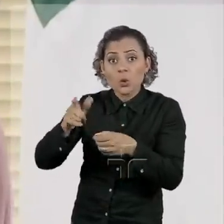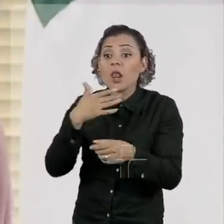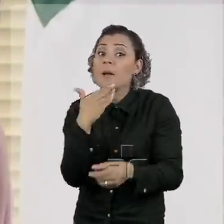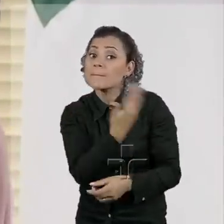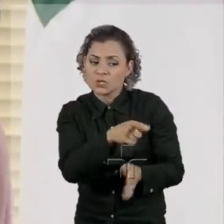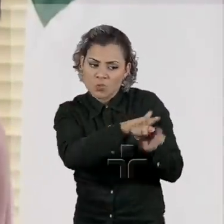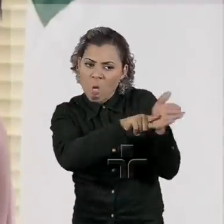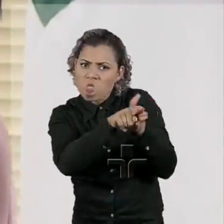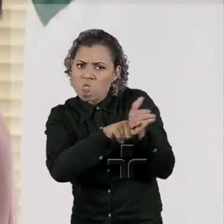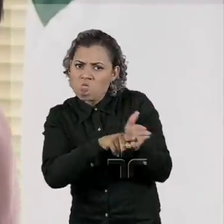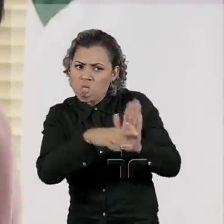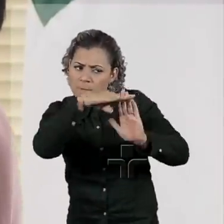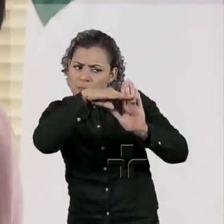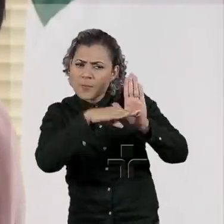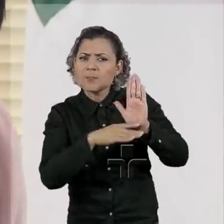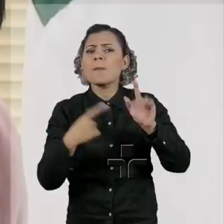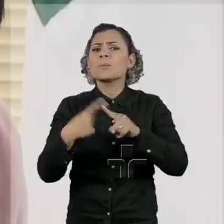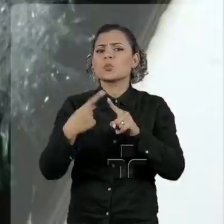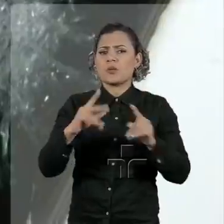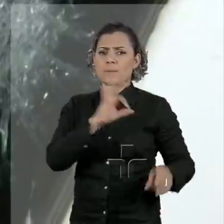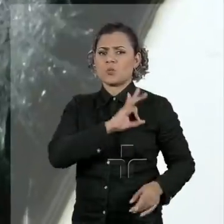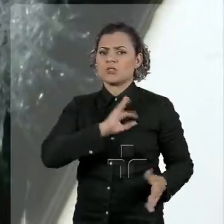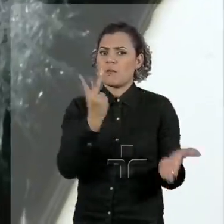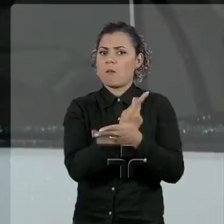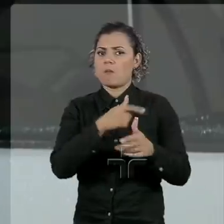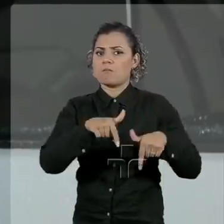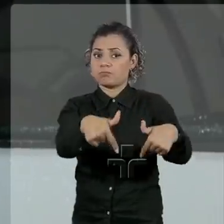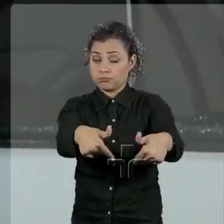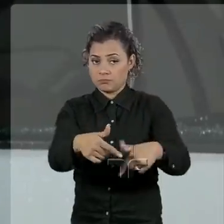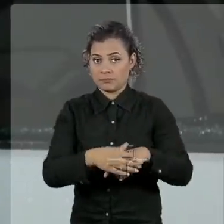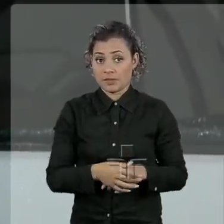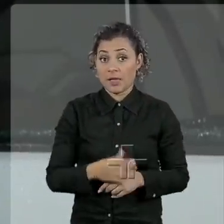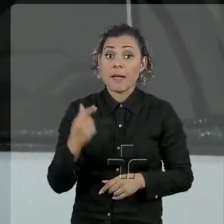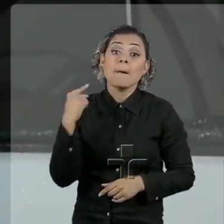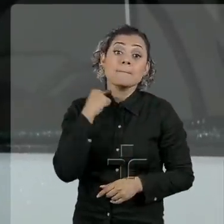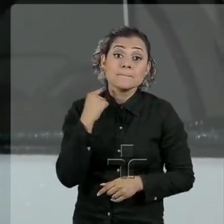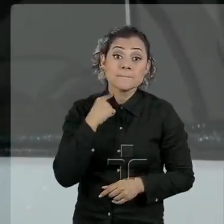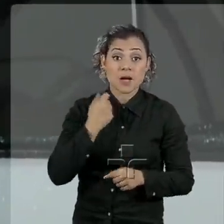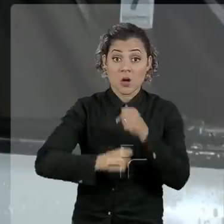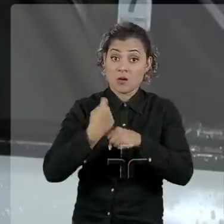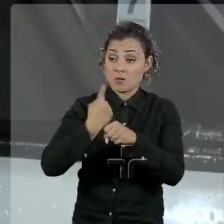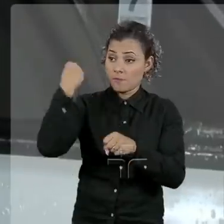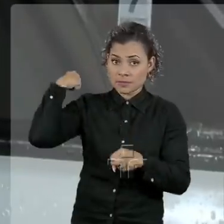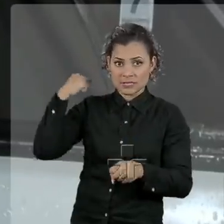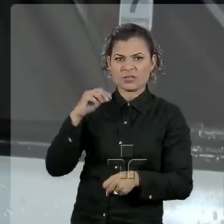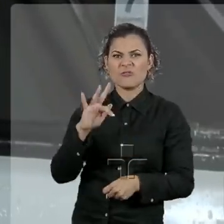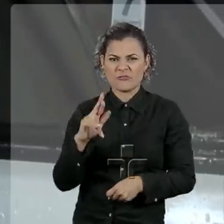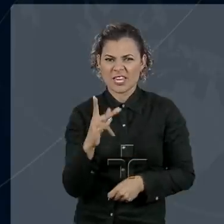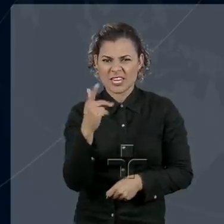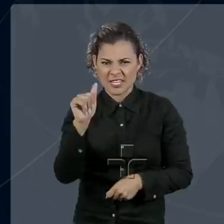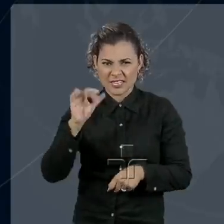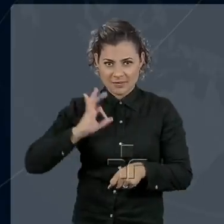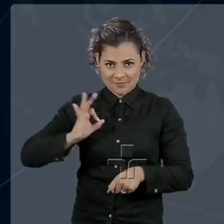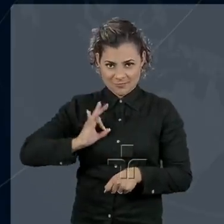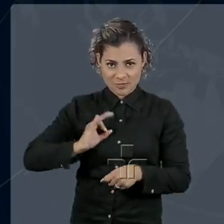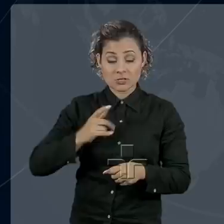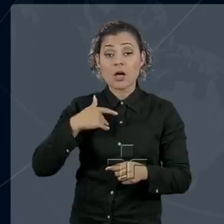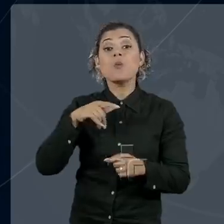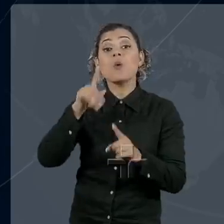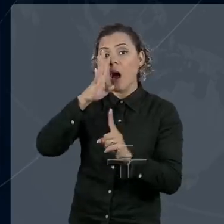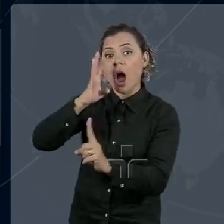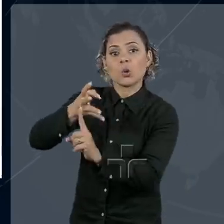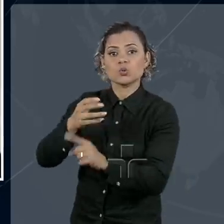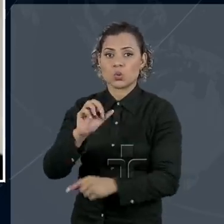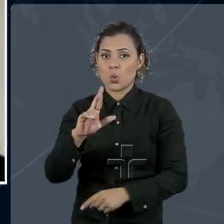inquérito sobre conduta de policiais no caso. Em maio do ano passado, o agente Ferreirinha apontou o miliciano